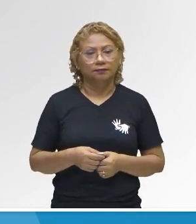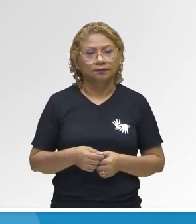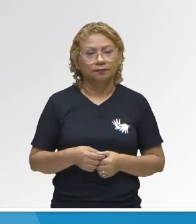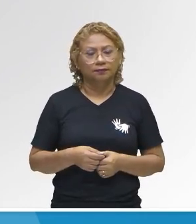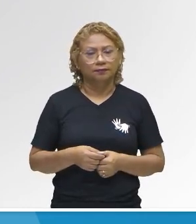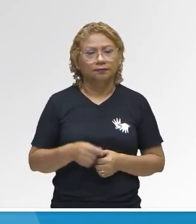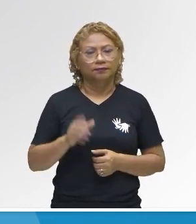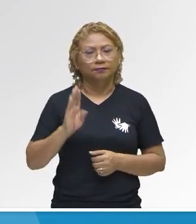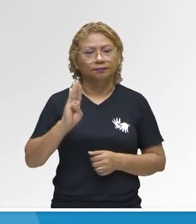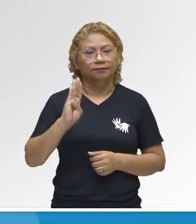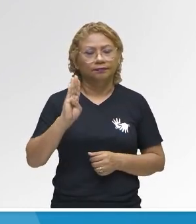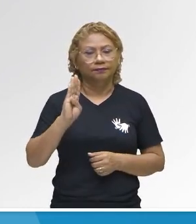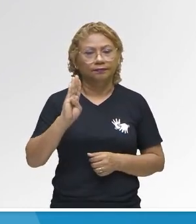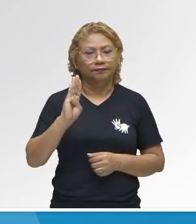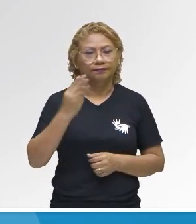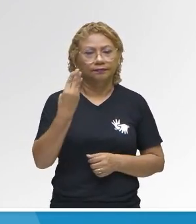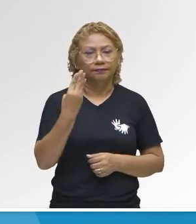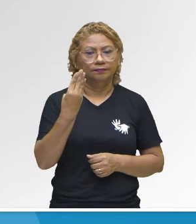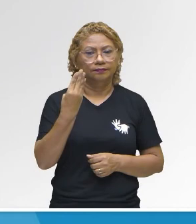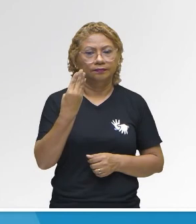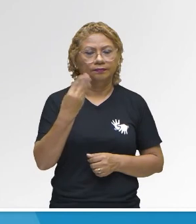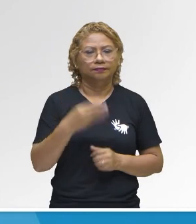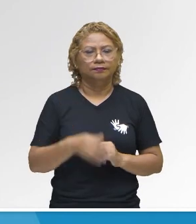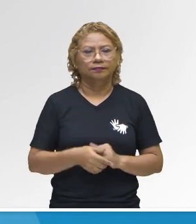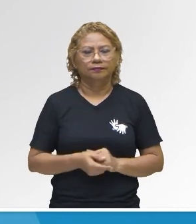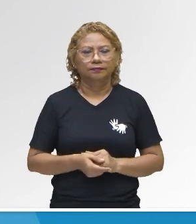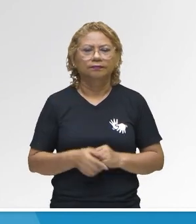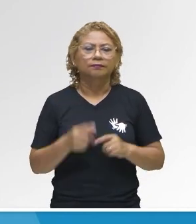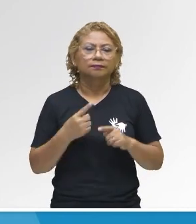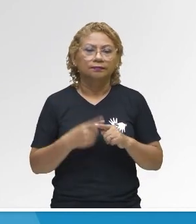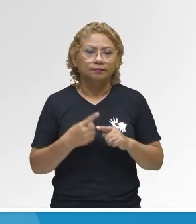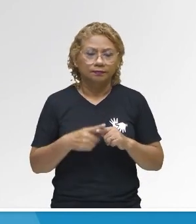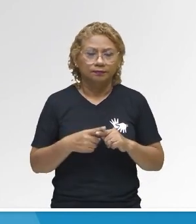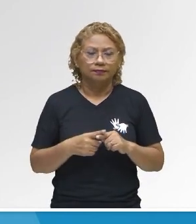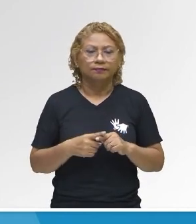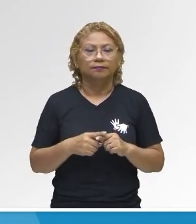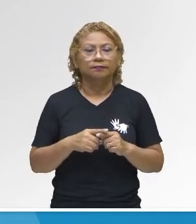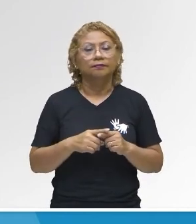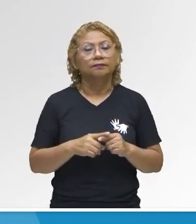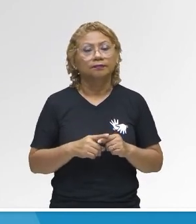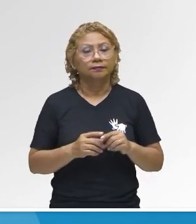falsa. Né? Essa afirmação é falsa, porque essa distância,